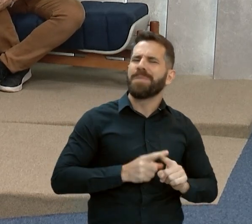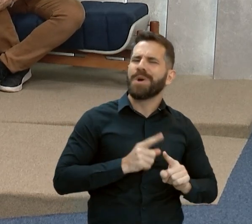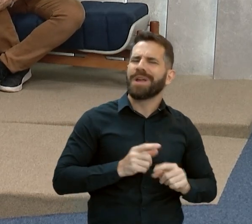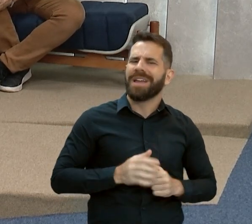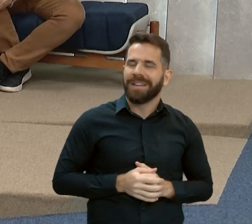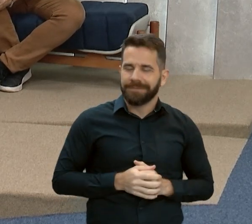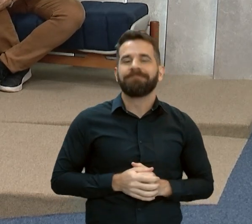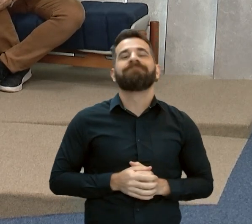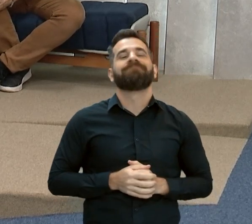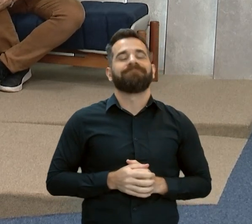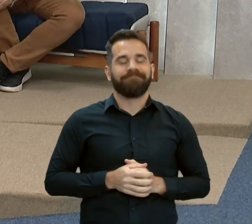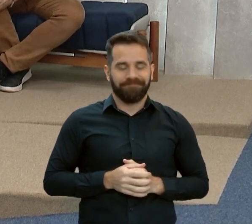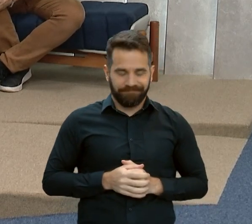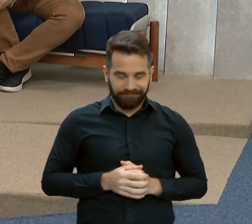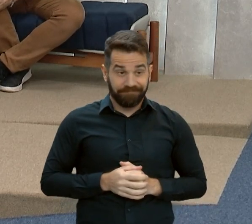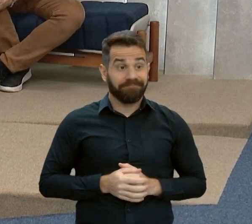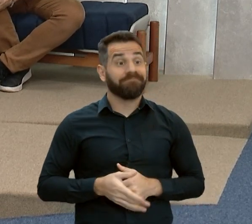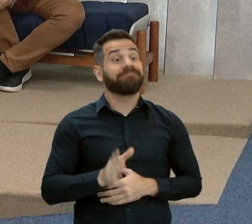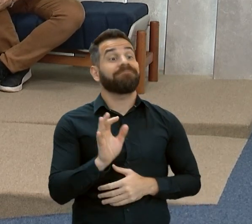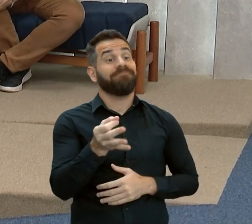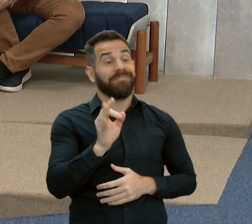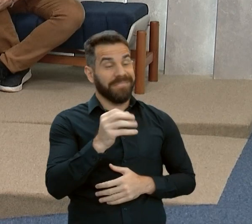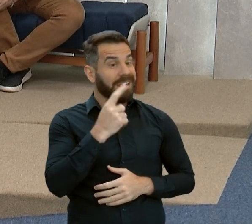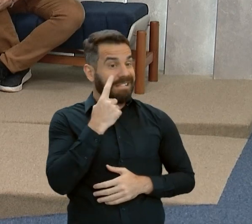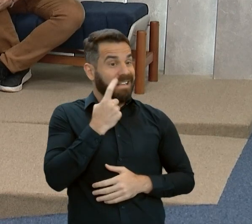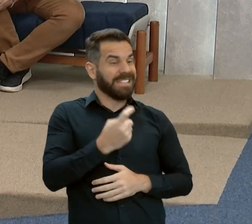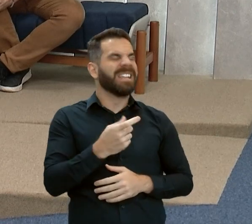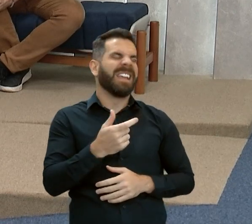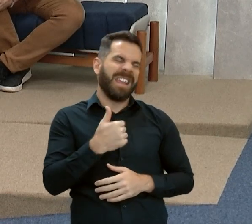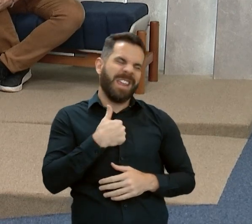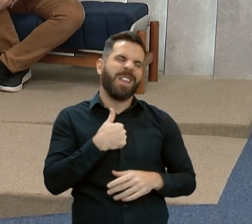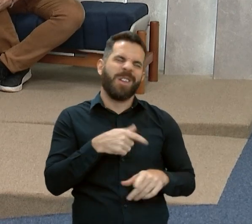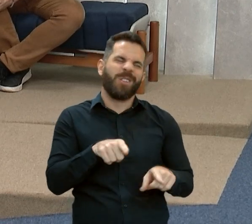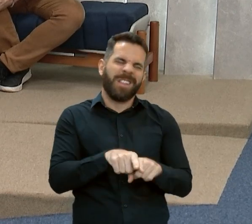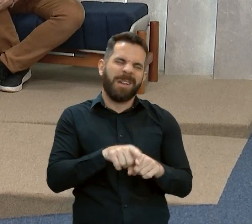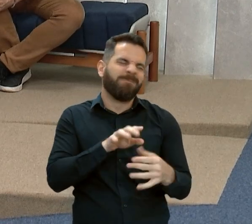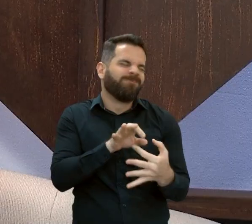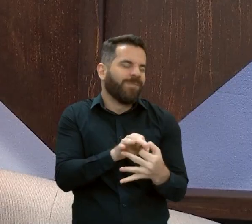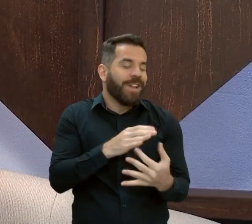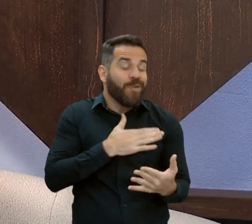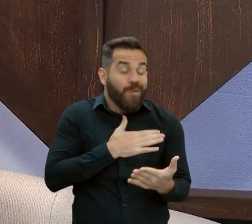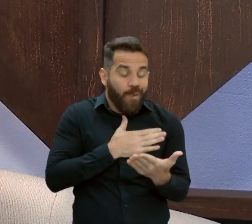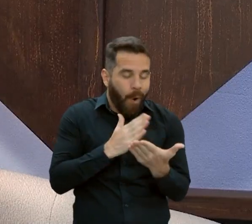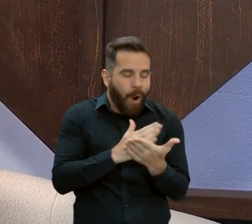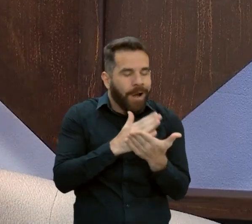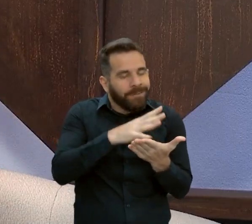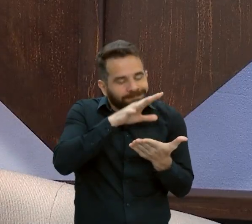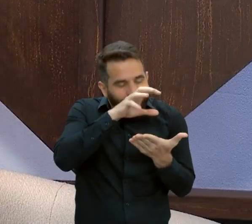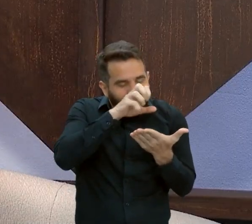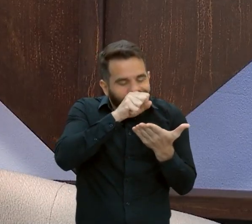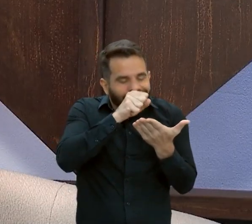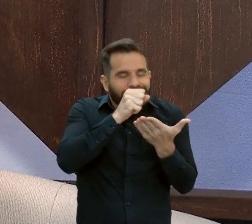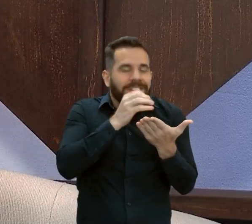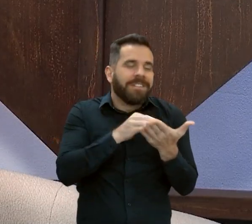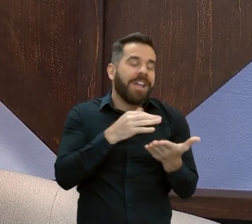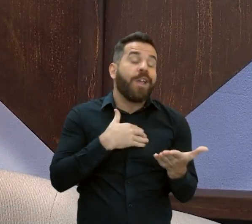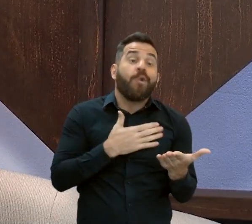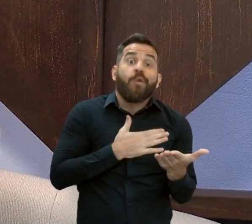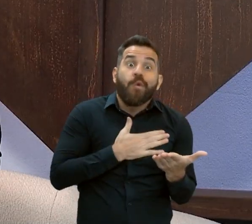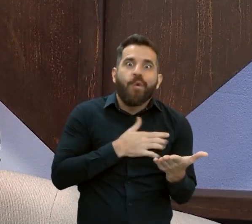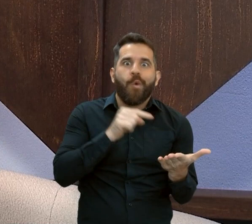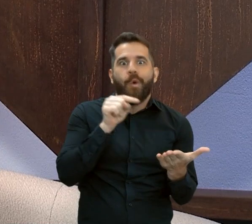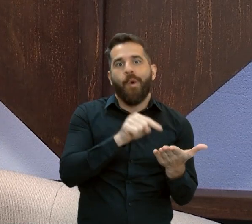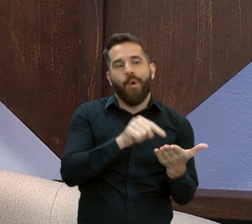interessante, né? Eu sou da era, né, do livro de papel, eu amo o cheirinho do papel, a textura, né? De passar. Tem isso,